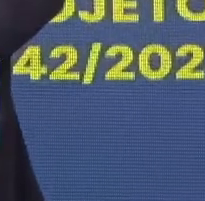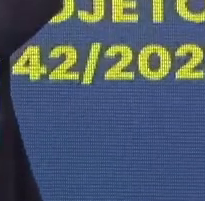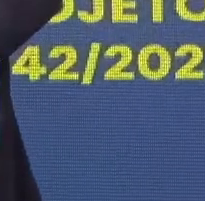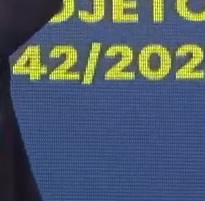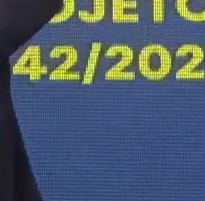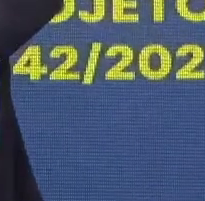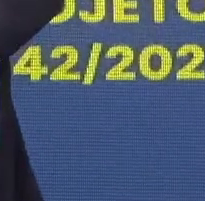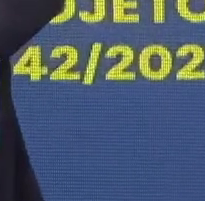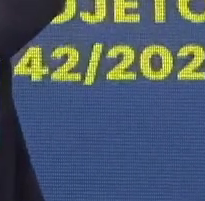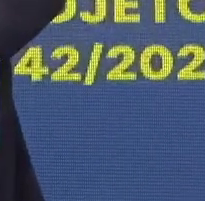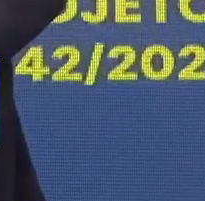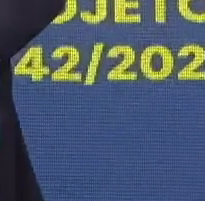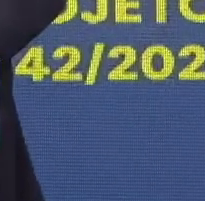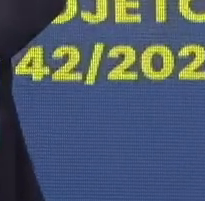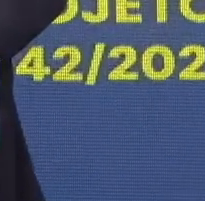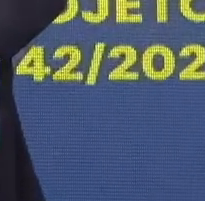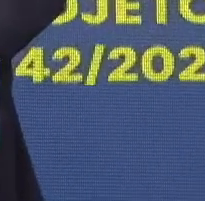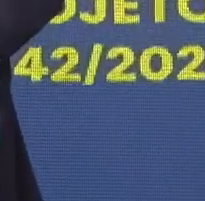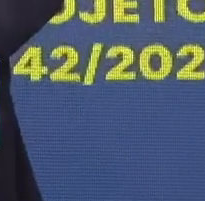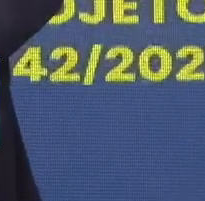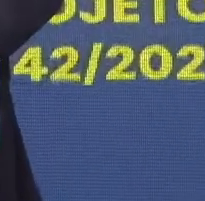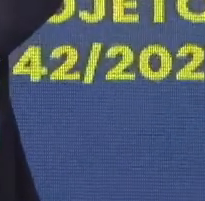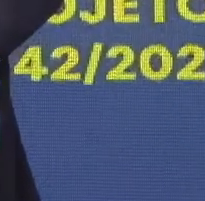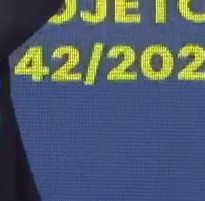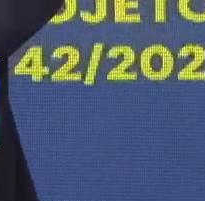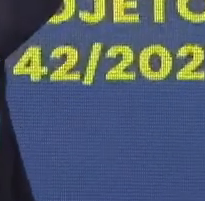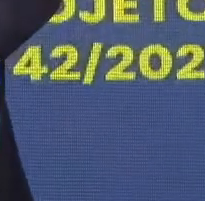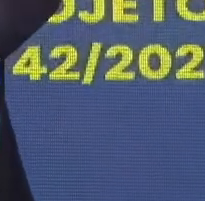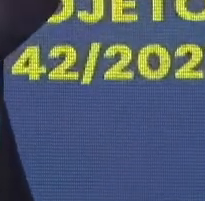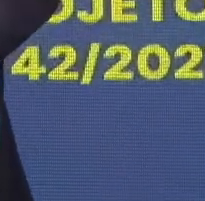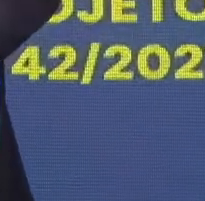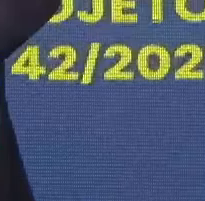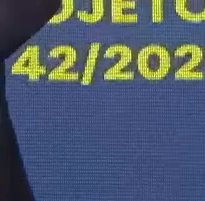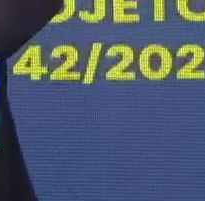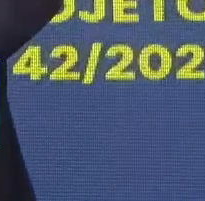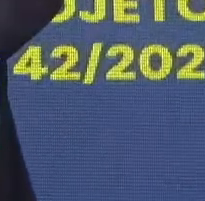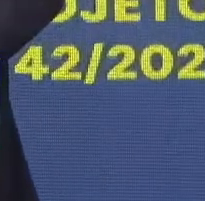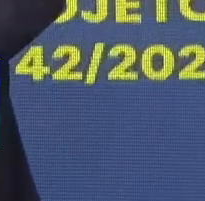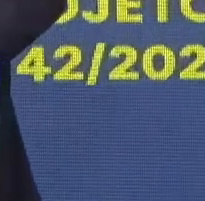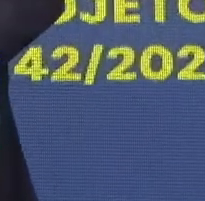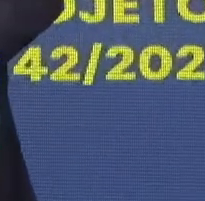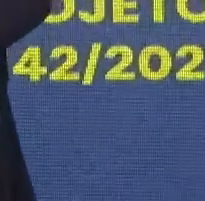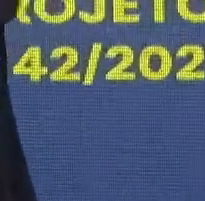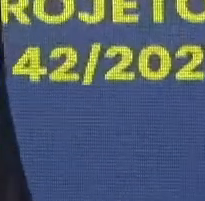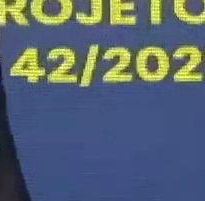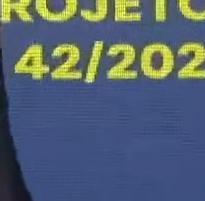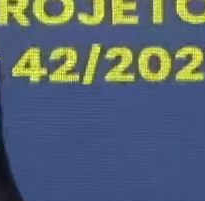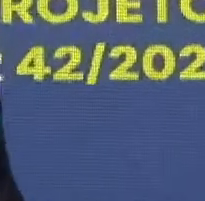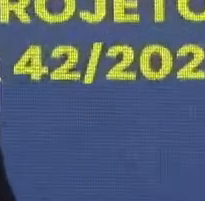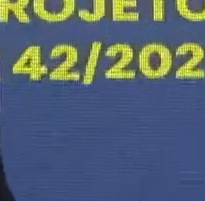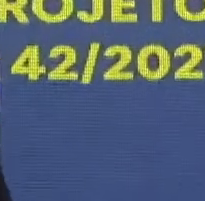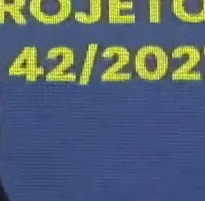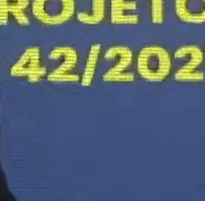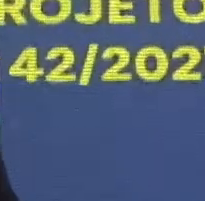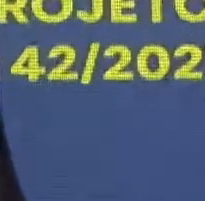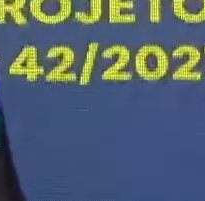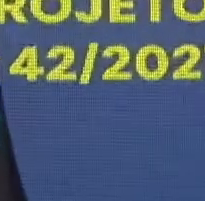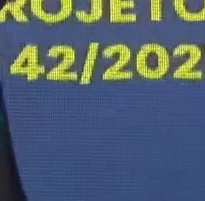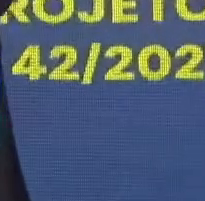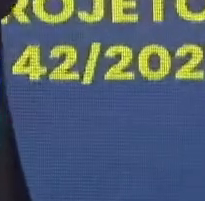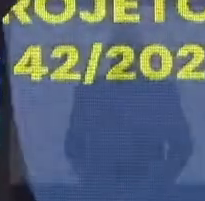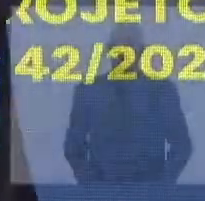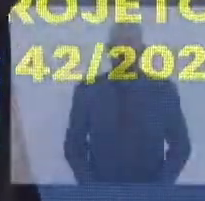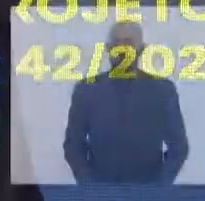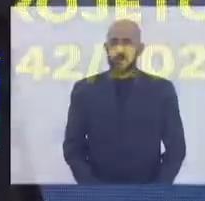olha para si, mas é um tempo que nós juntos olhamos para a nossa população e do que a gente pode fazer por ela.